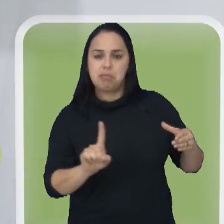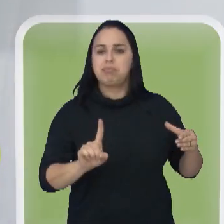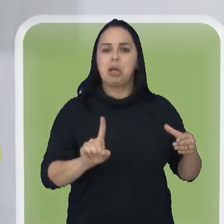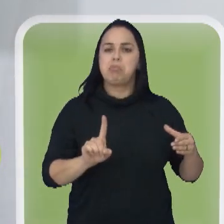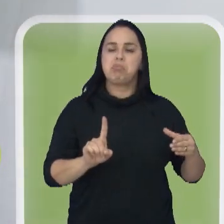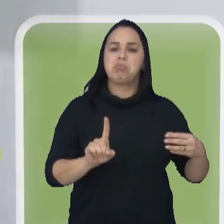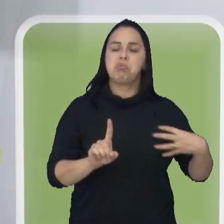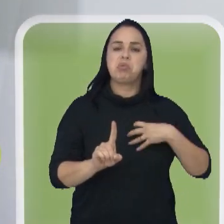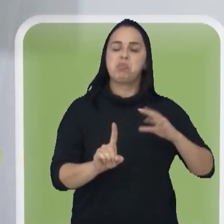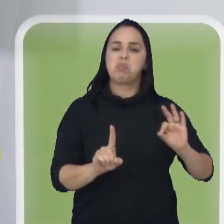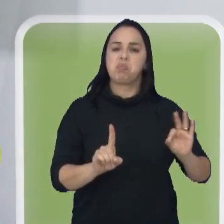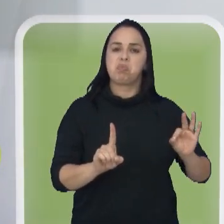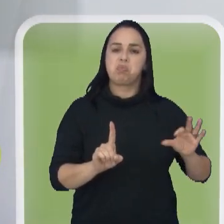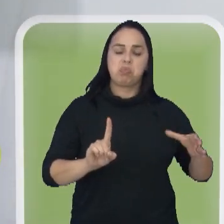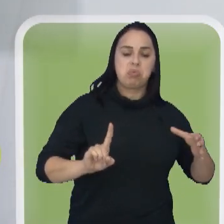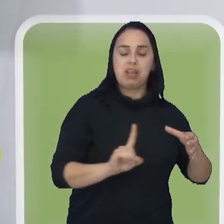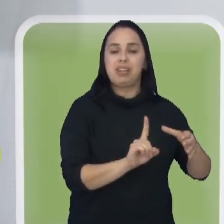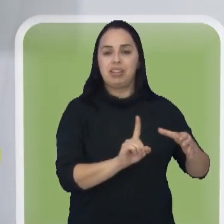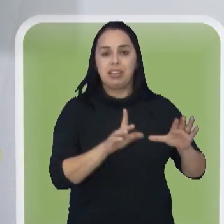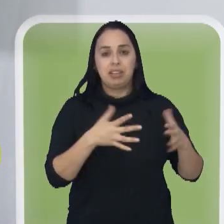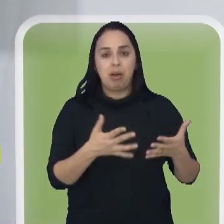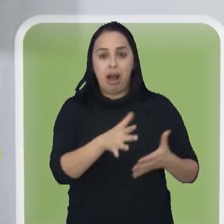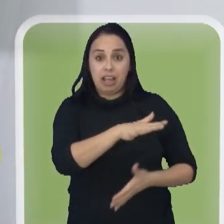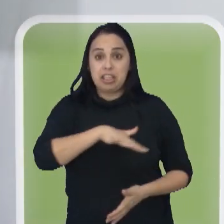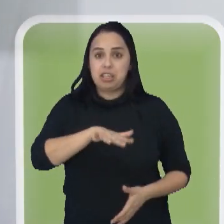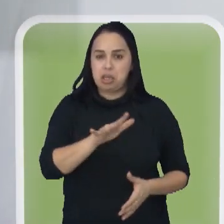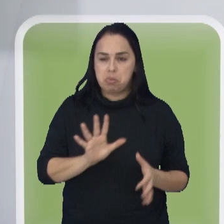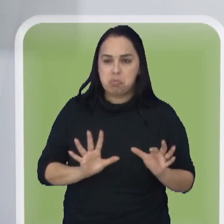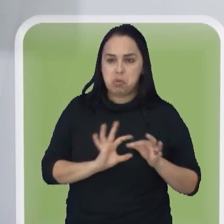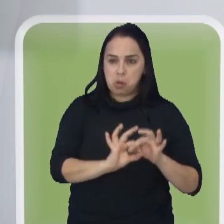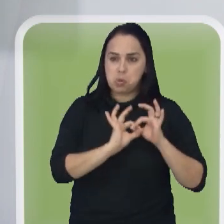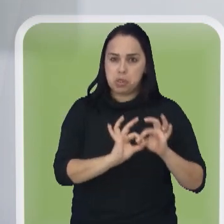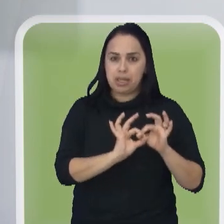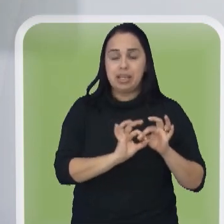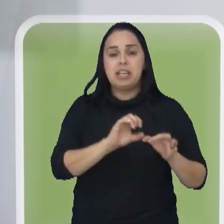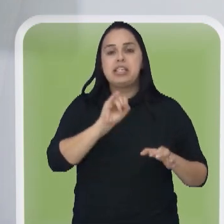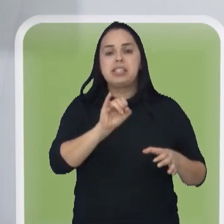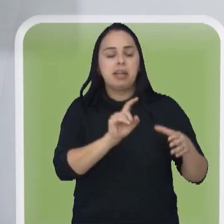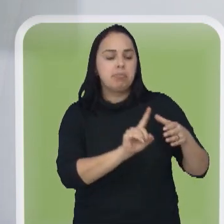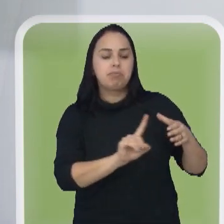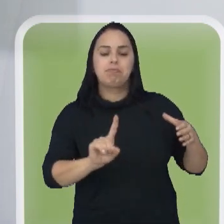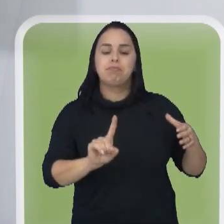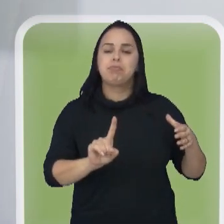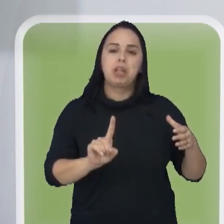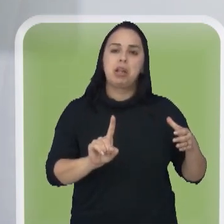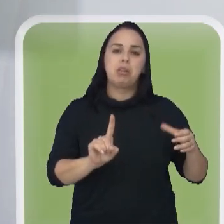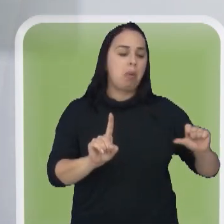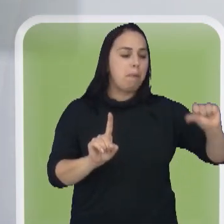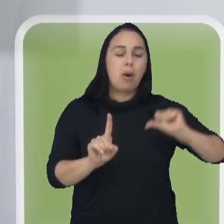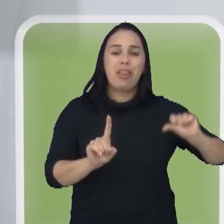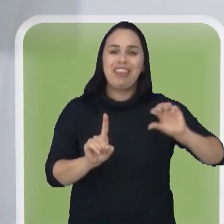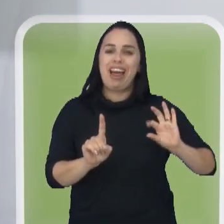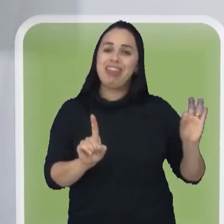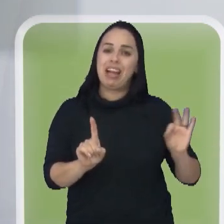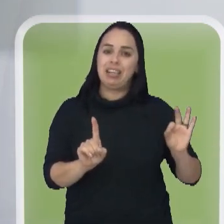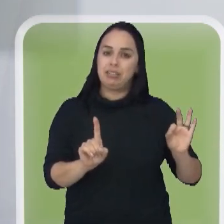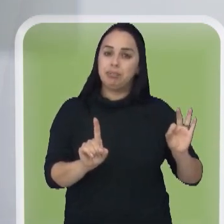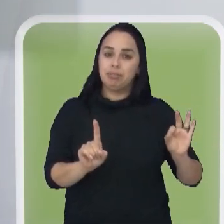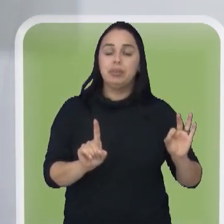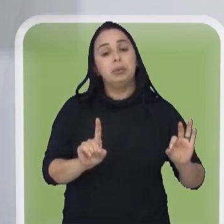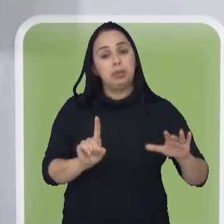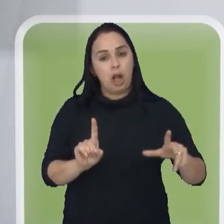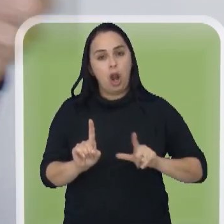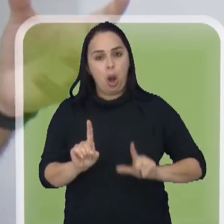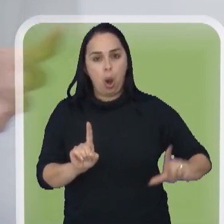Como a gente está dizendo aqui, o time do Cruzeiro é muito entrosado, né? Então se sai uma peça, ele não muda tanto de figura, né? Lógico que